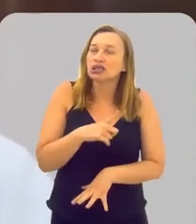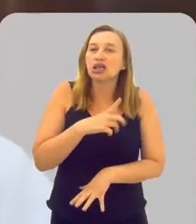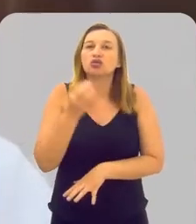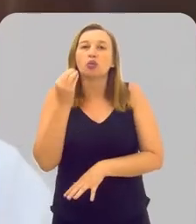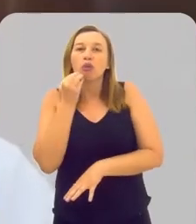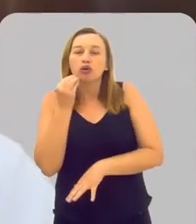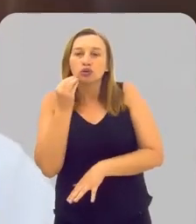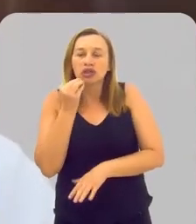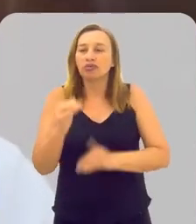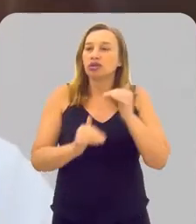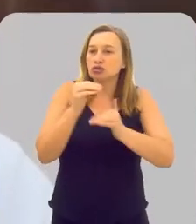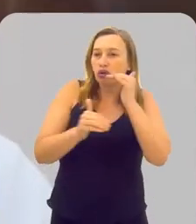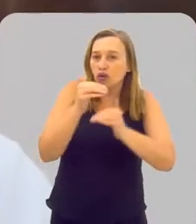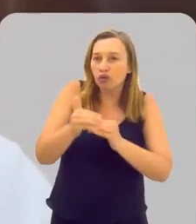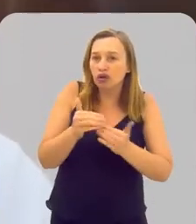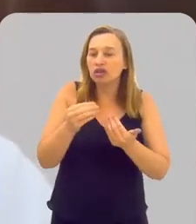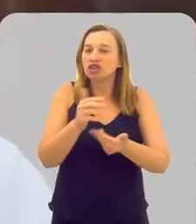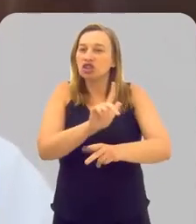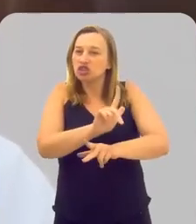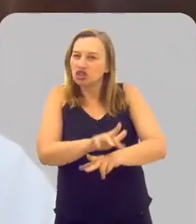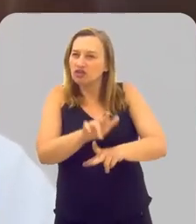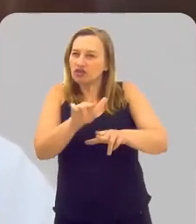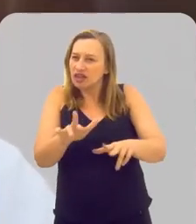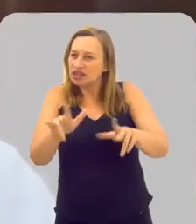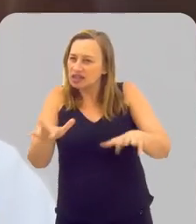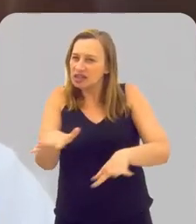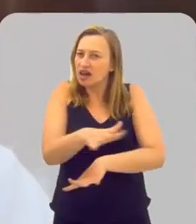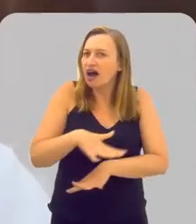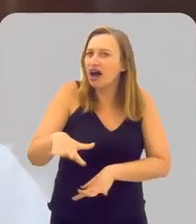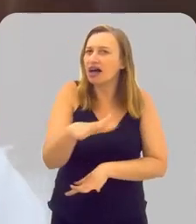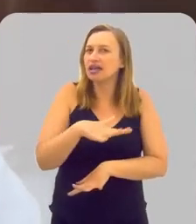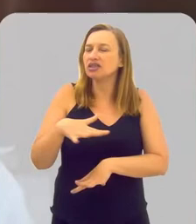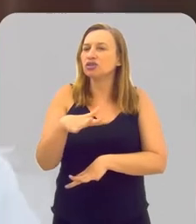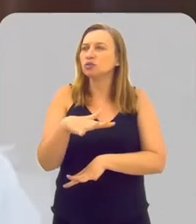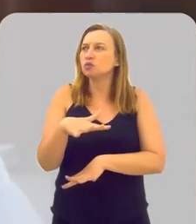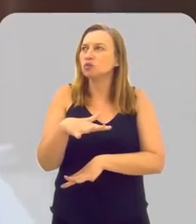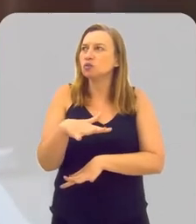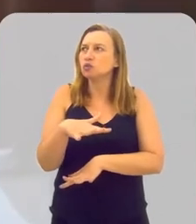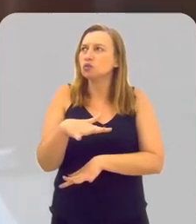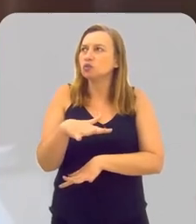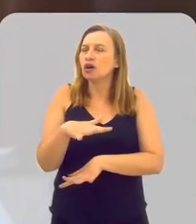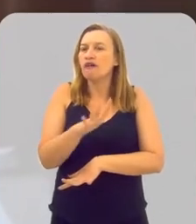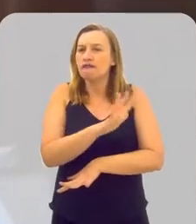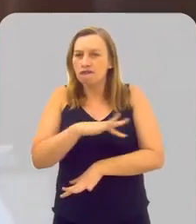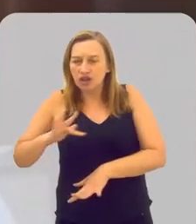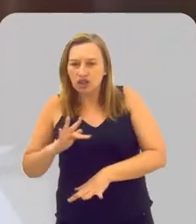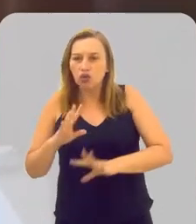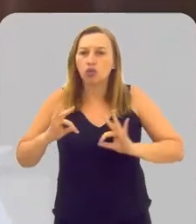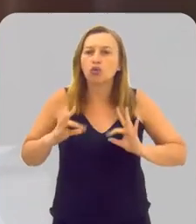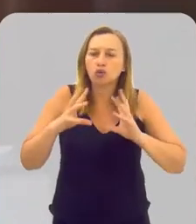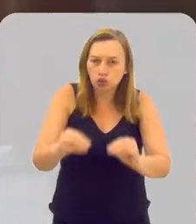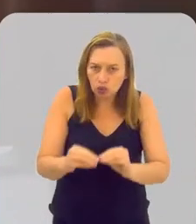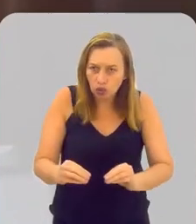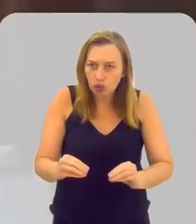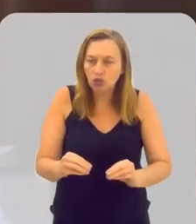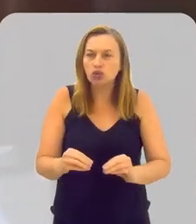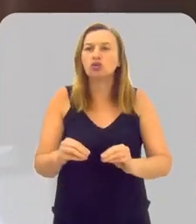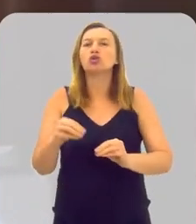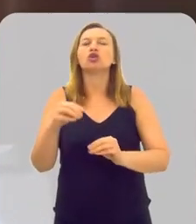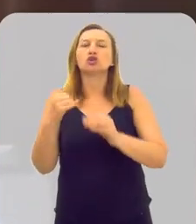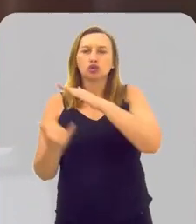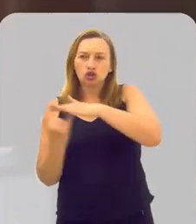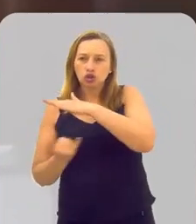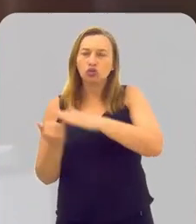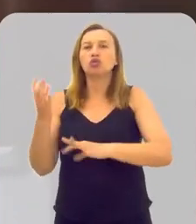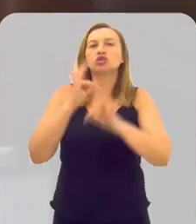gente tem de oportunidade para desenvolver. A gente vai ter diversas áreas da Firjan como um todo, né, dos